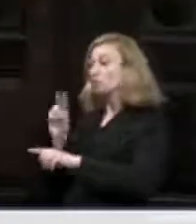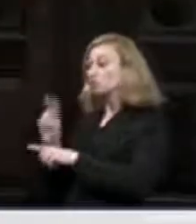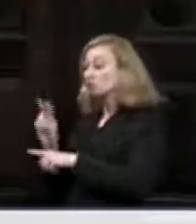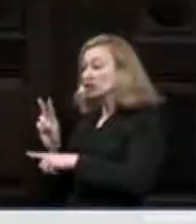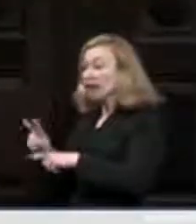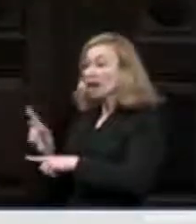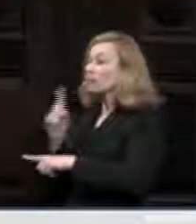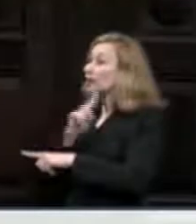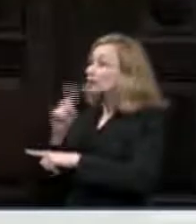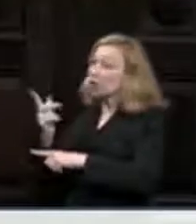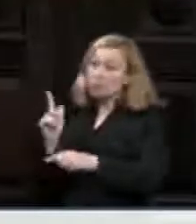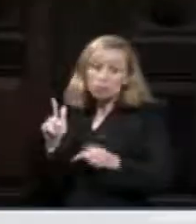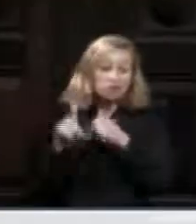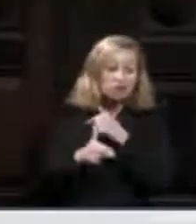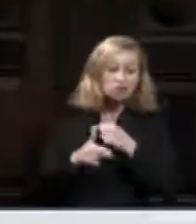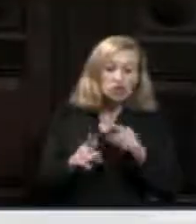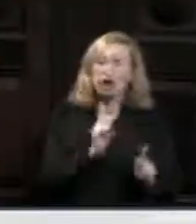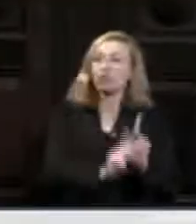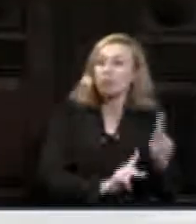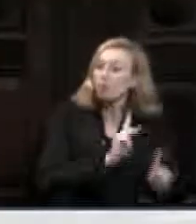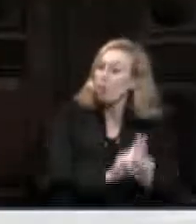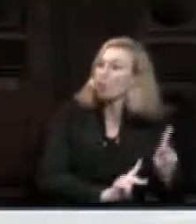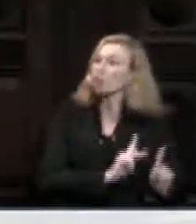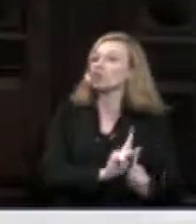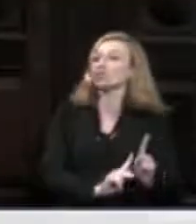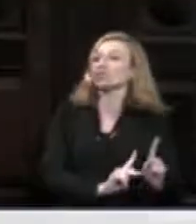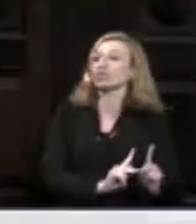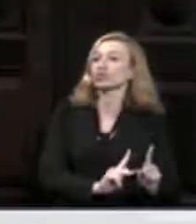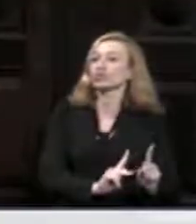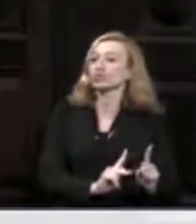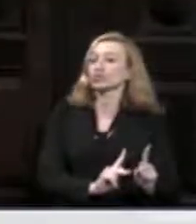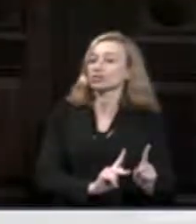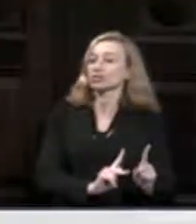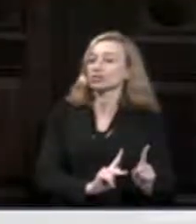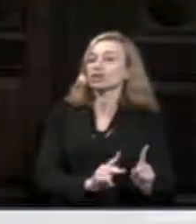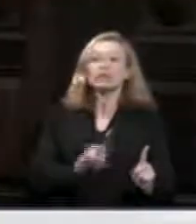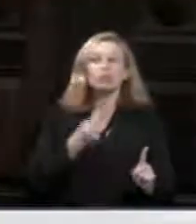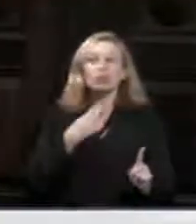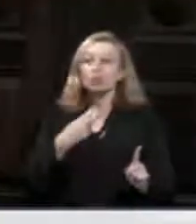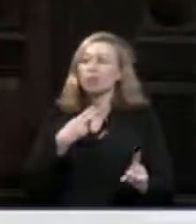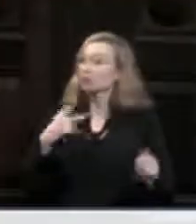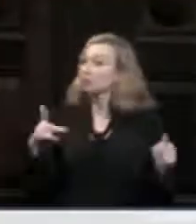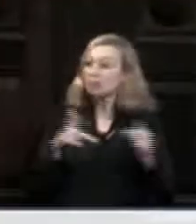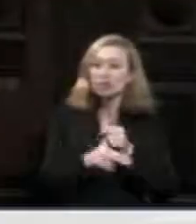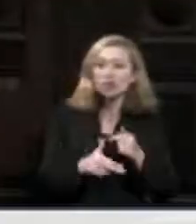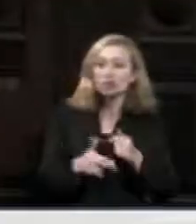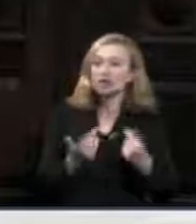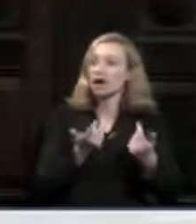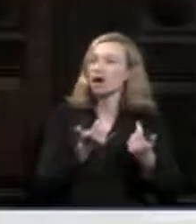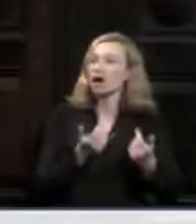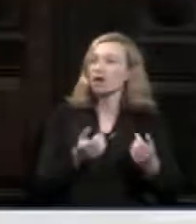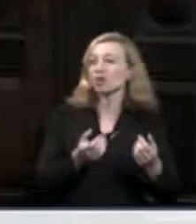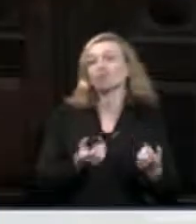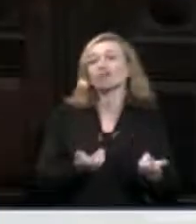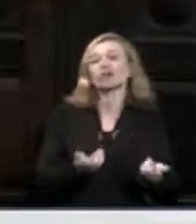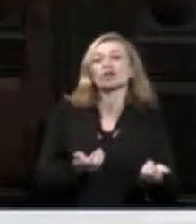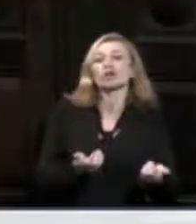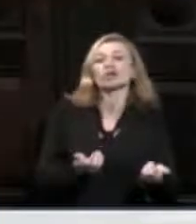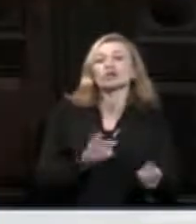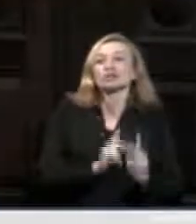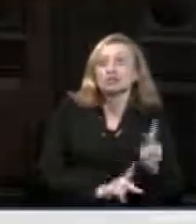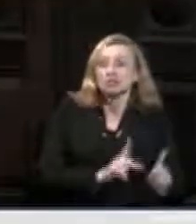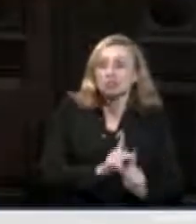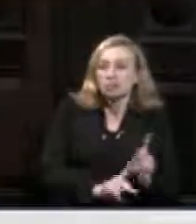responsável. Precisamos do capital, precisamos dos empreendimentos, mas isso não pode vir na lógica da ganância, na lógica do